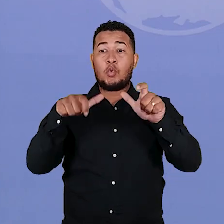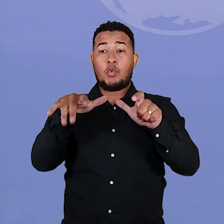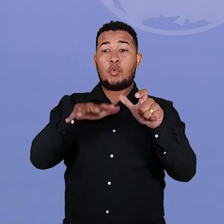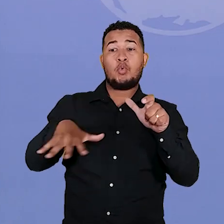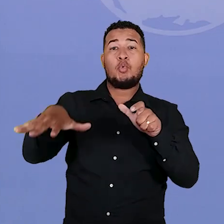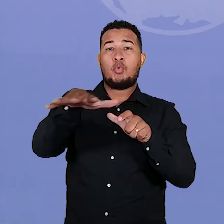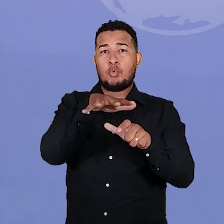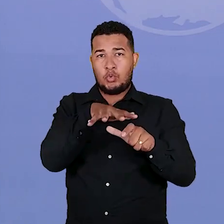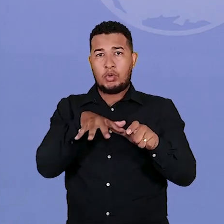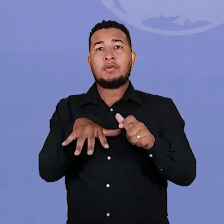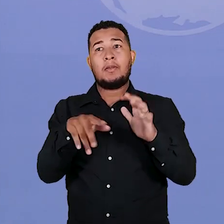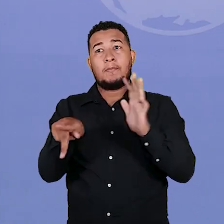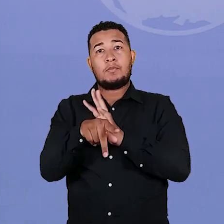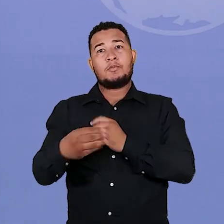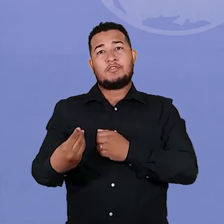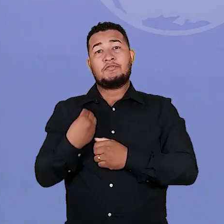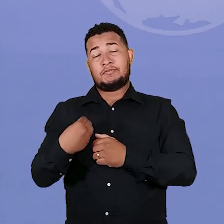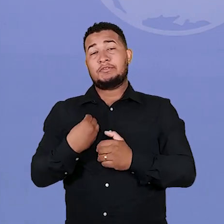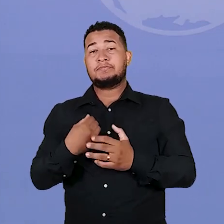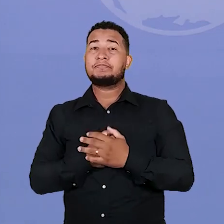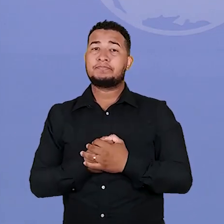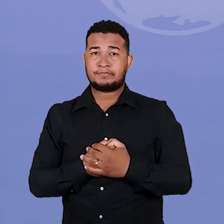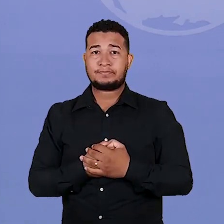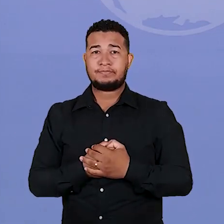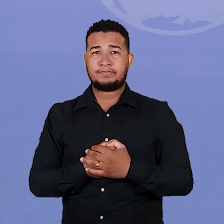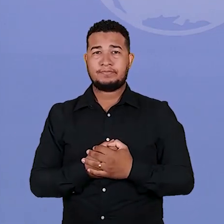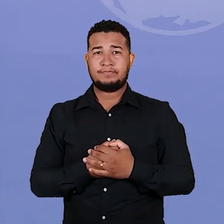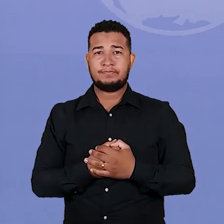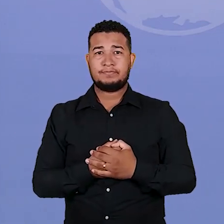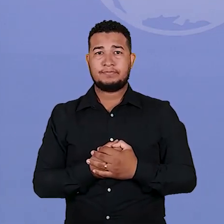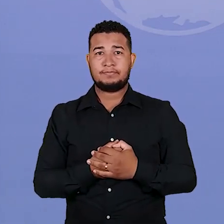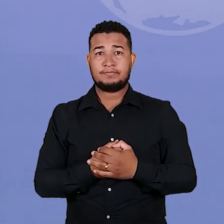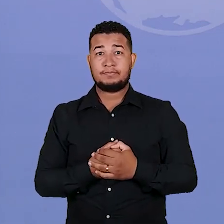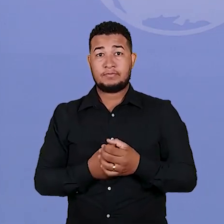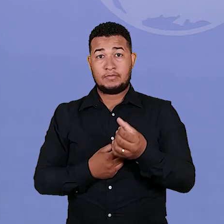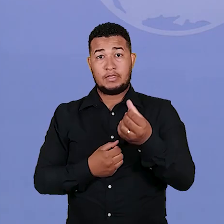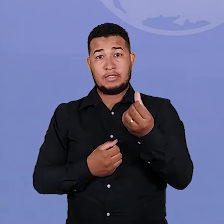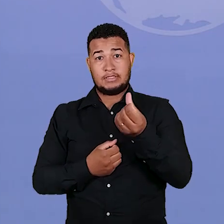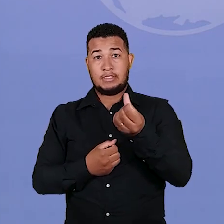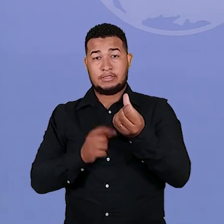oxigênio, tá? Ali naquele local para os seres vivos.